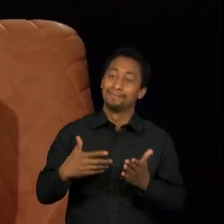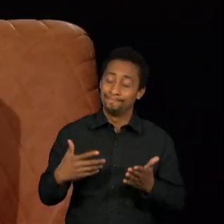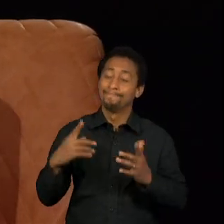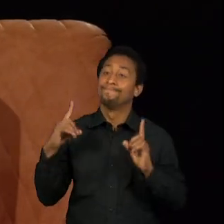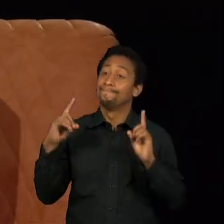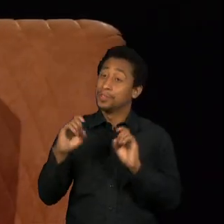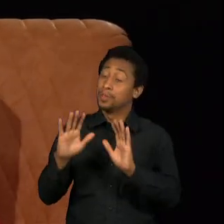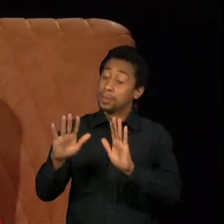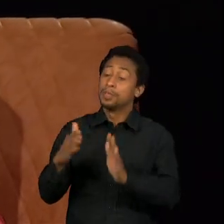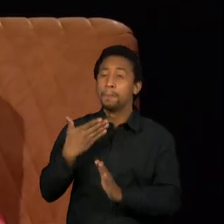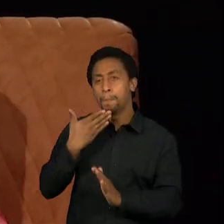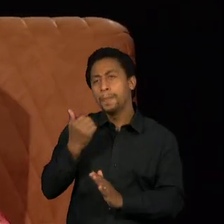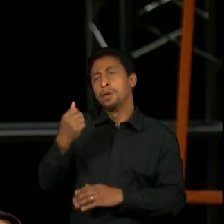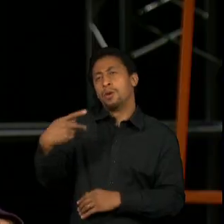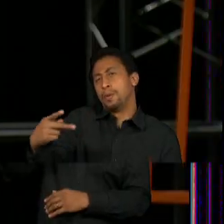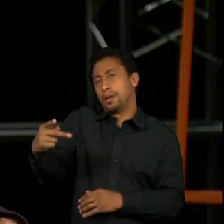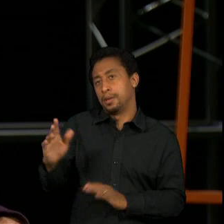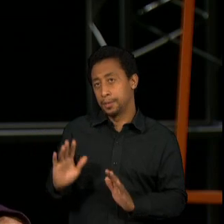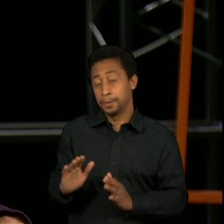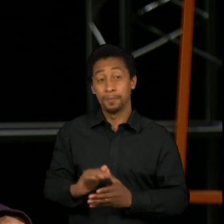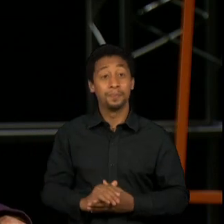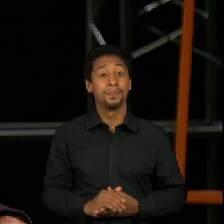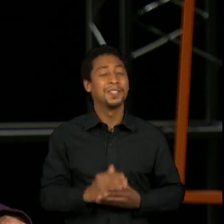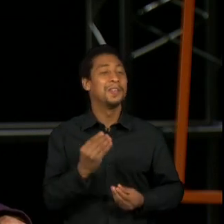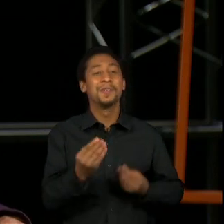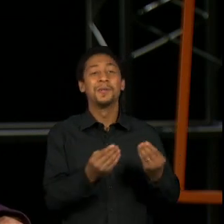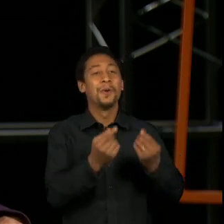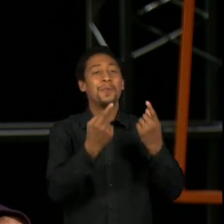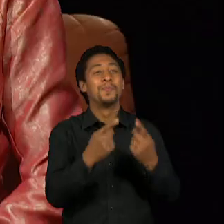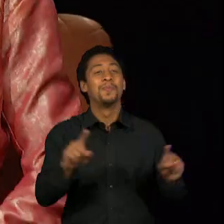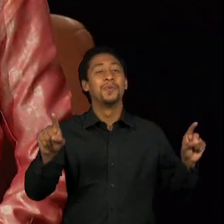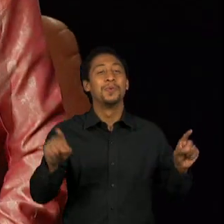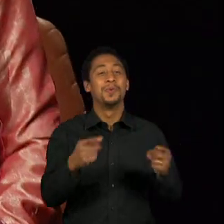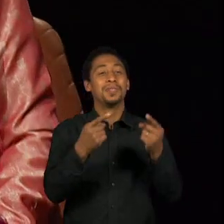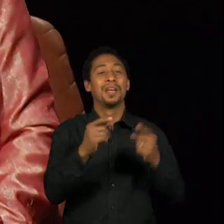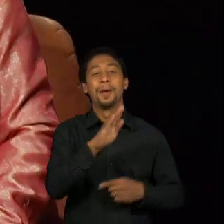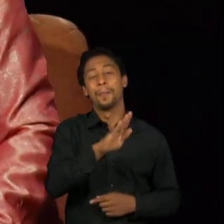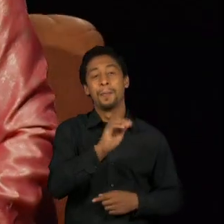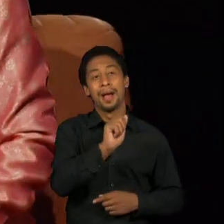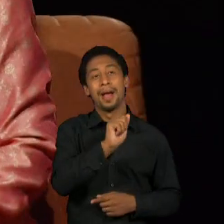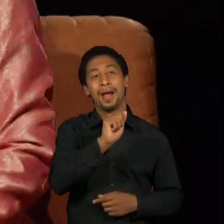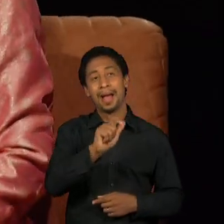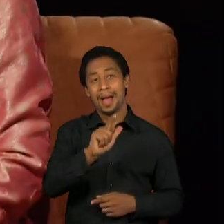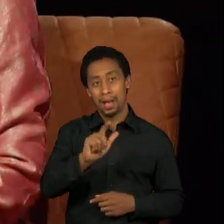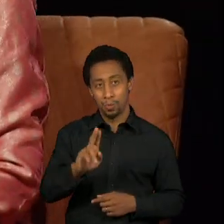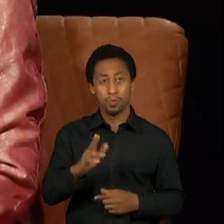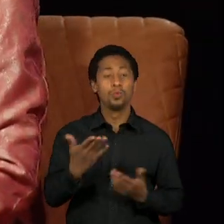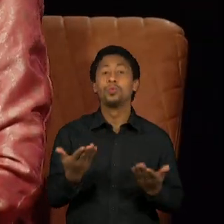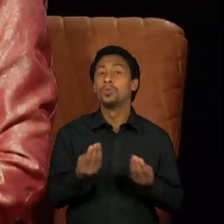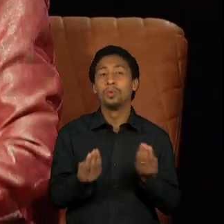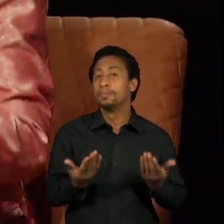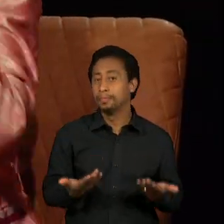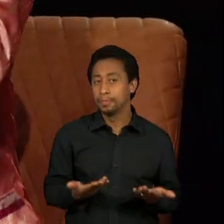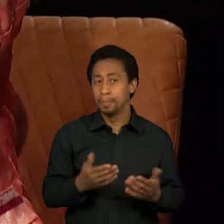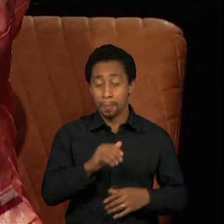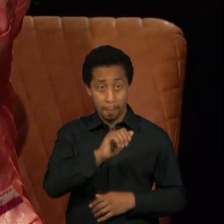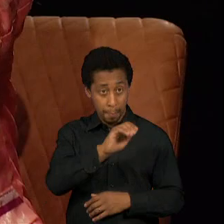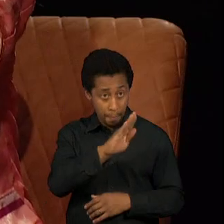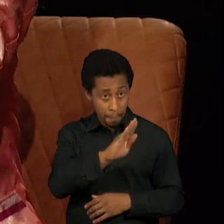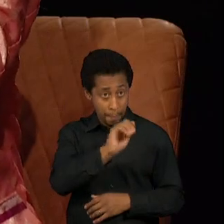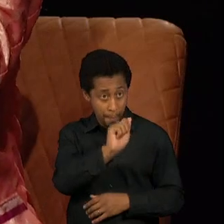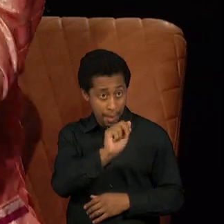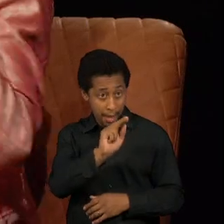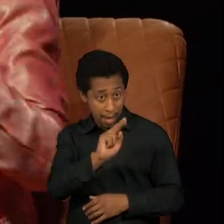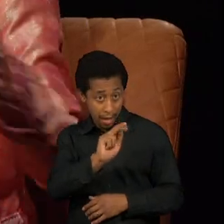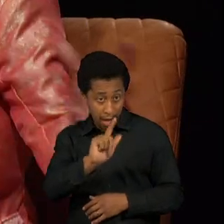ele. E a Canção de Baal, como é que apareceu? Né? A Canção de Baal foi exatamente isso. Né? Canção de